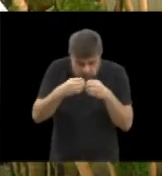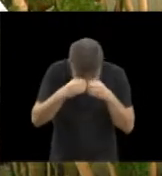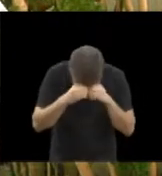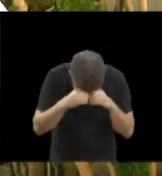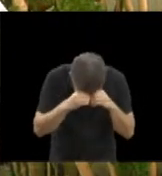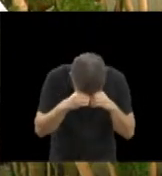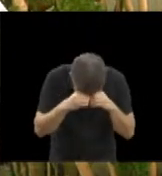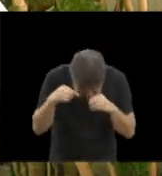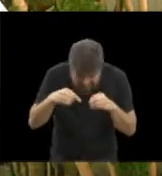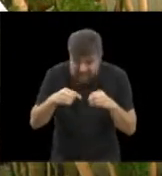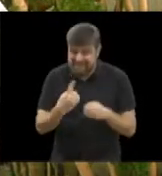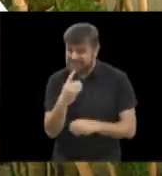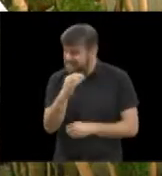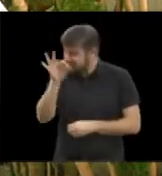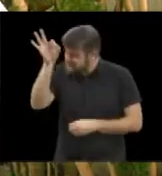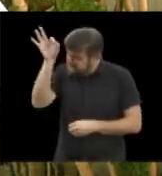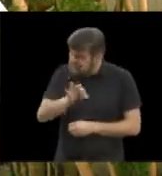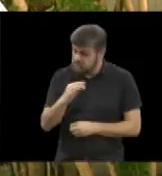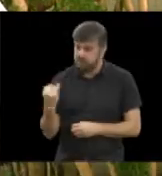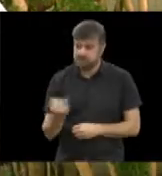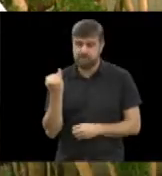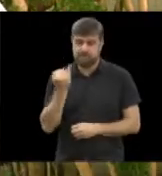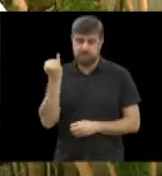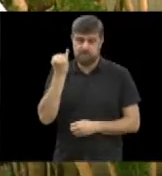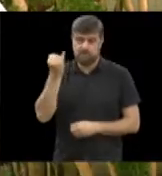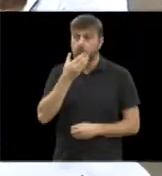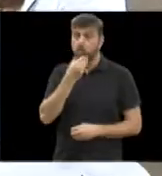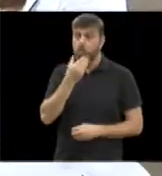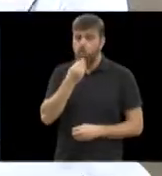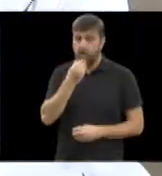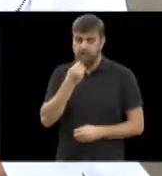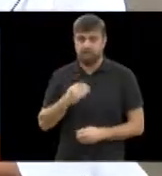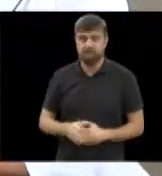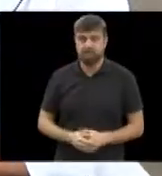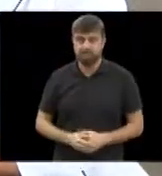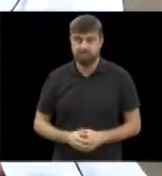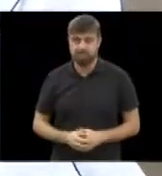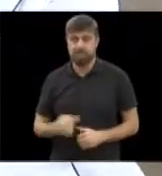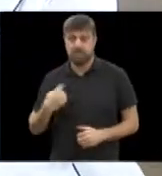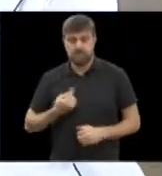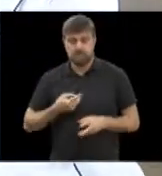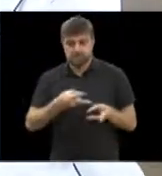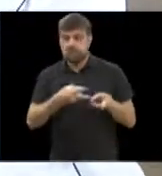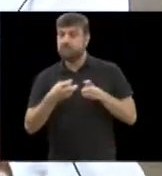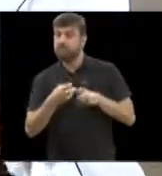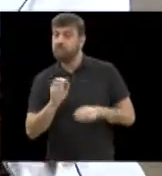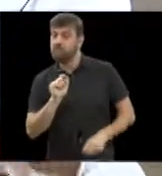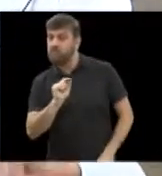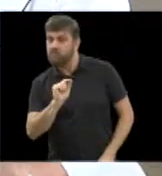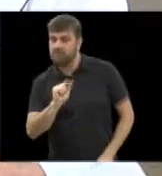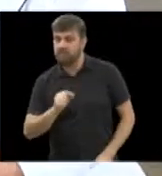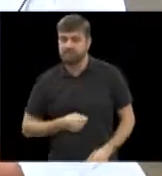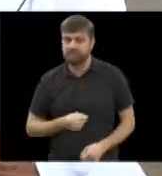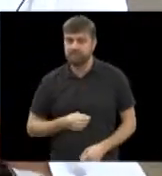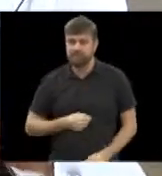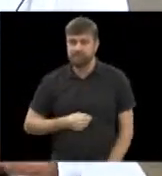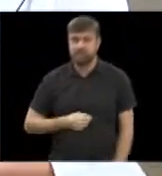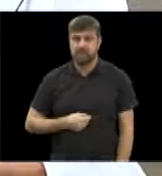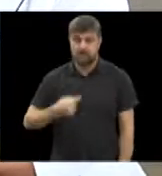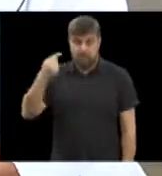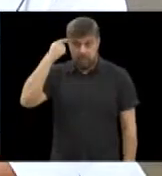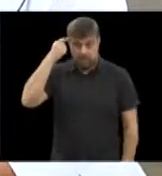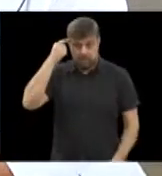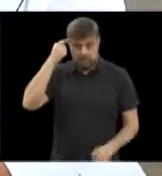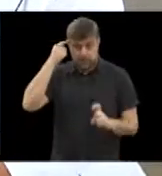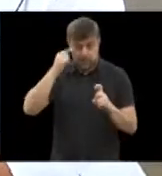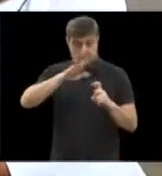é quase que 100% a investigação do sêmen. Bom, por aí a gente já vê que aquela crença de que a mulher